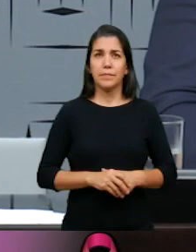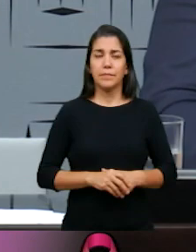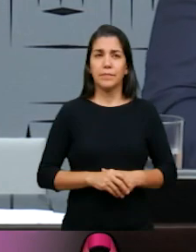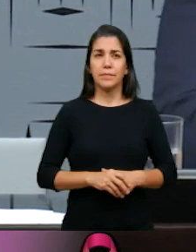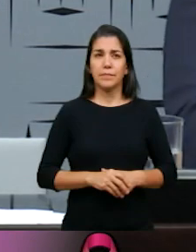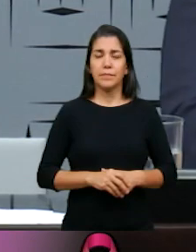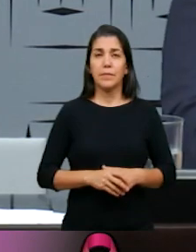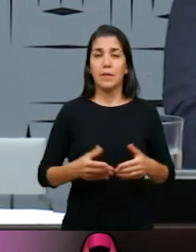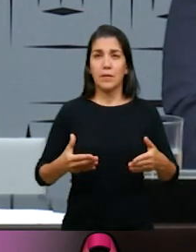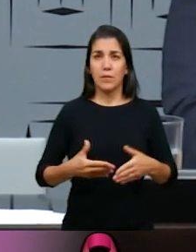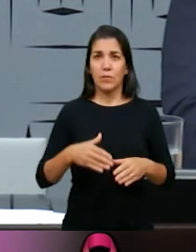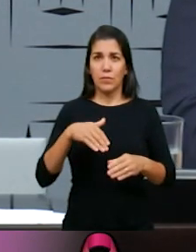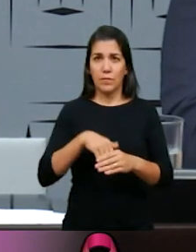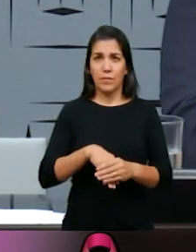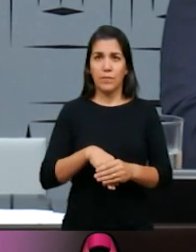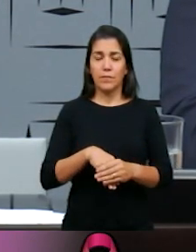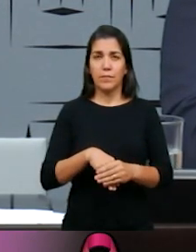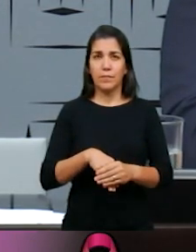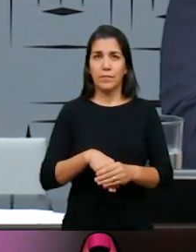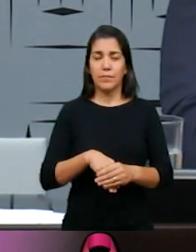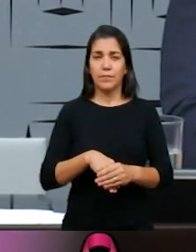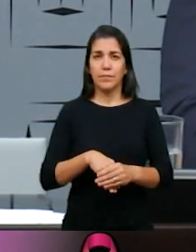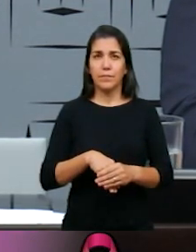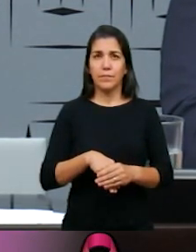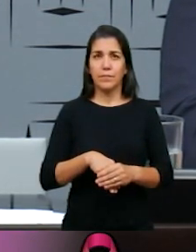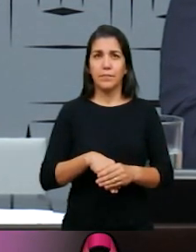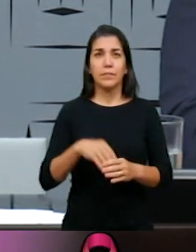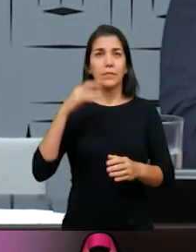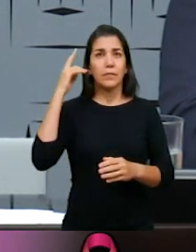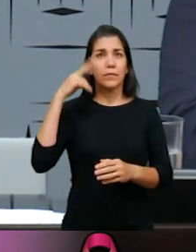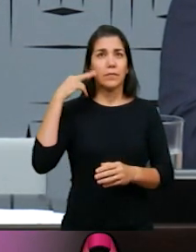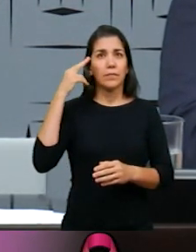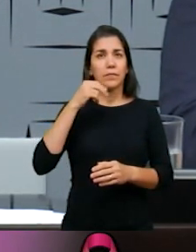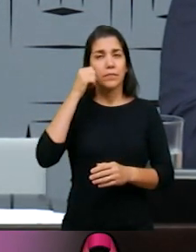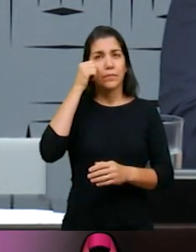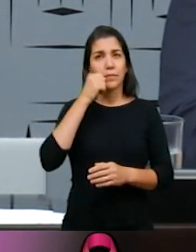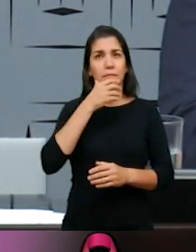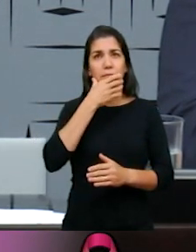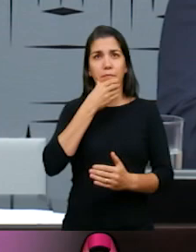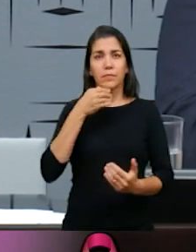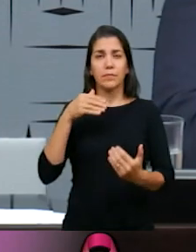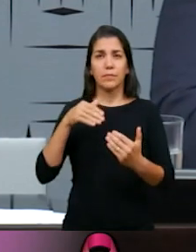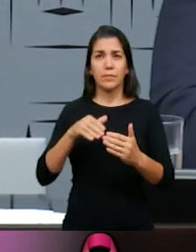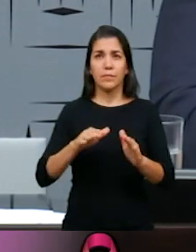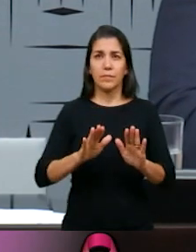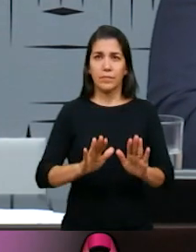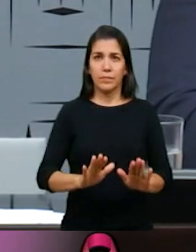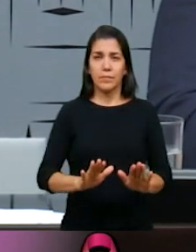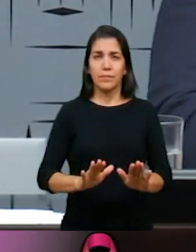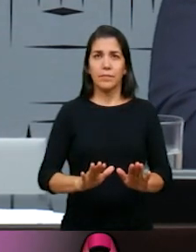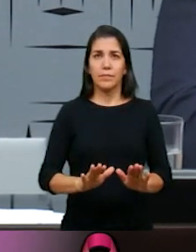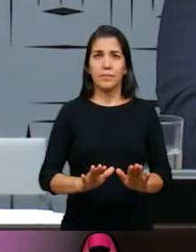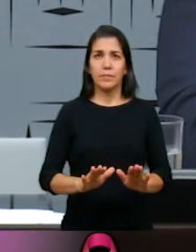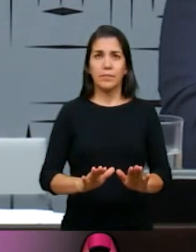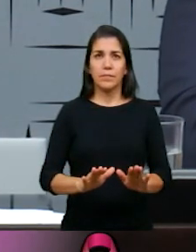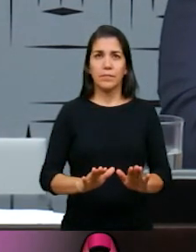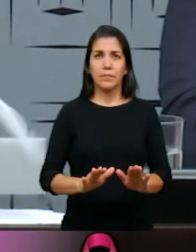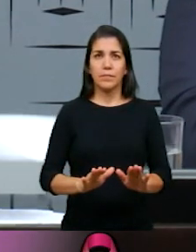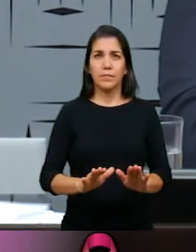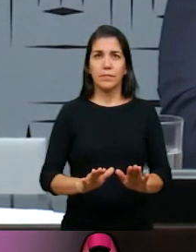O projeto está em votação simbólica. Os vereadores e a vereadora que forem favoráveis, permaneçam como